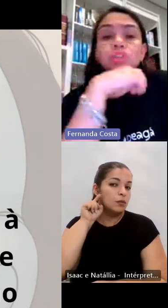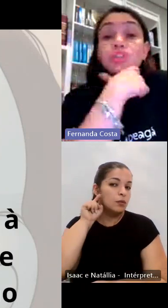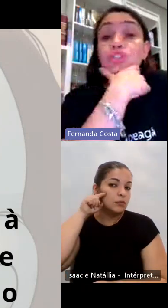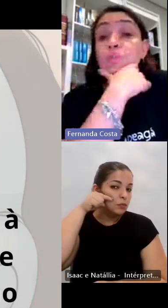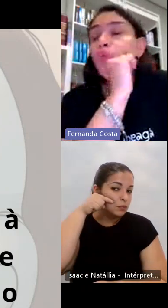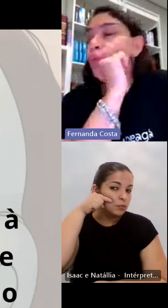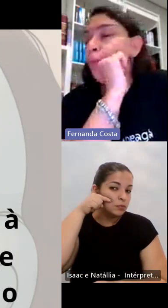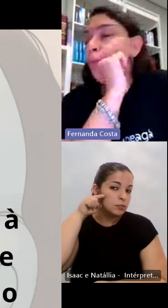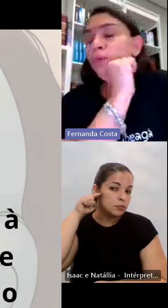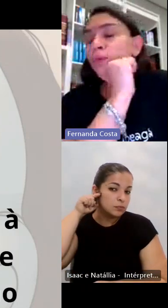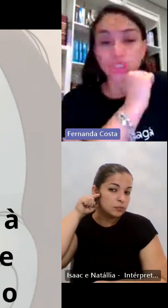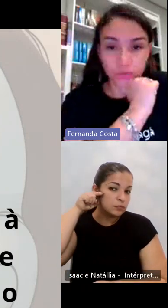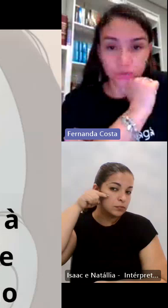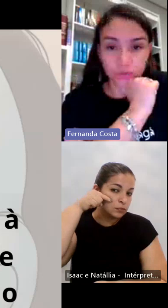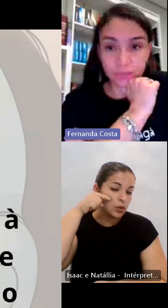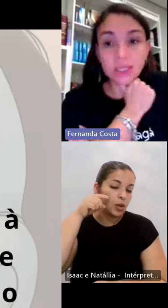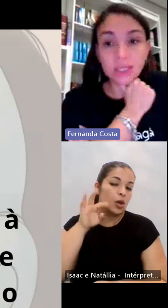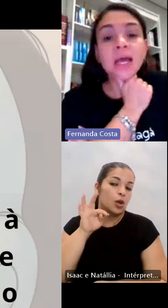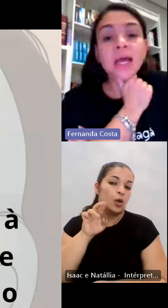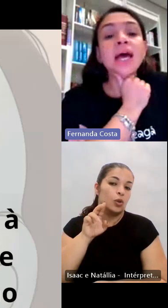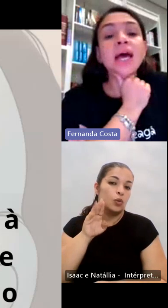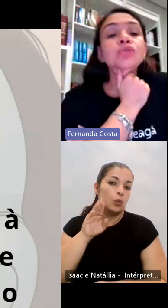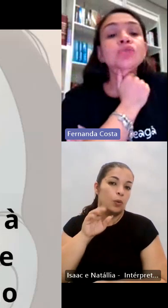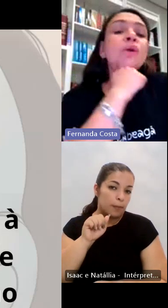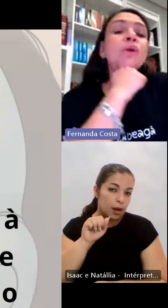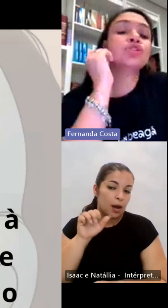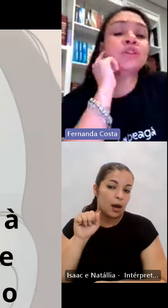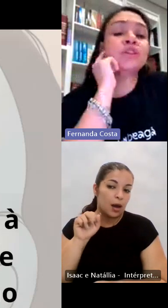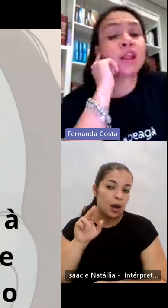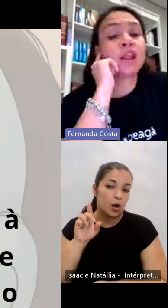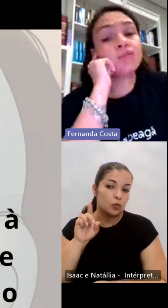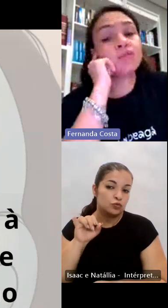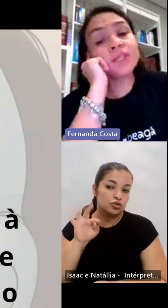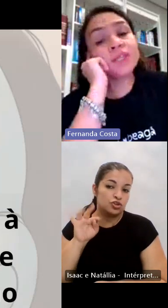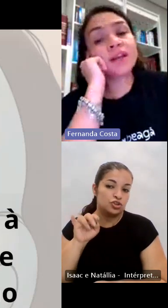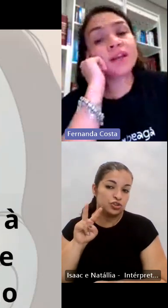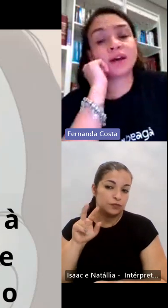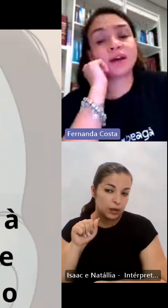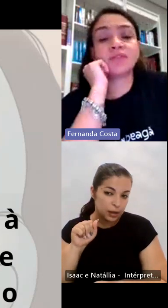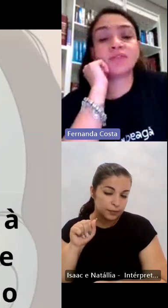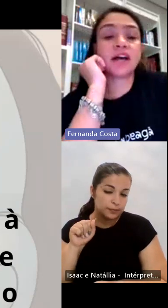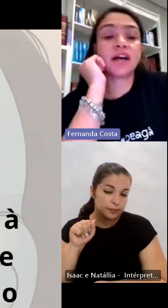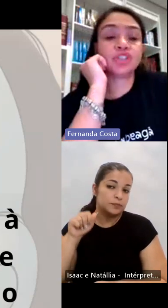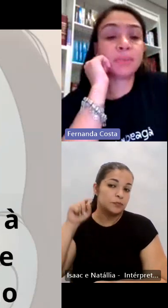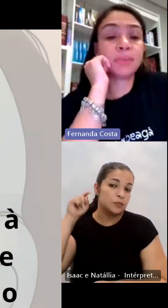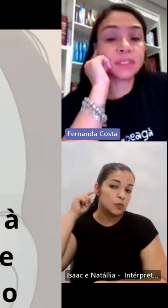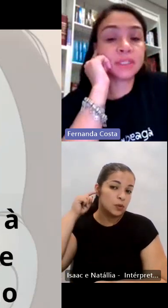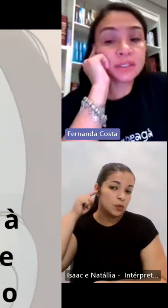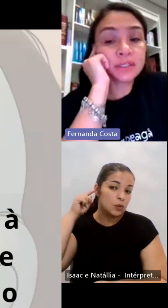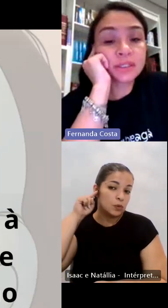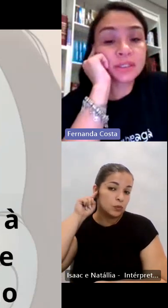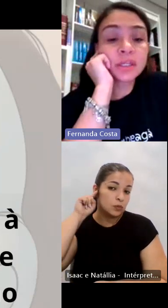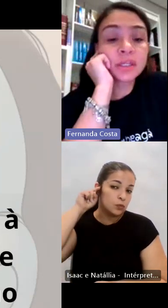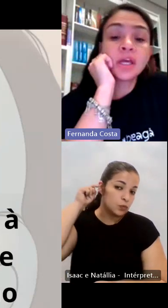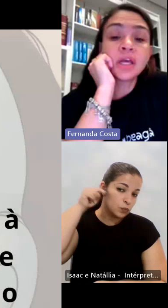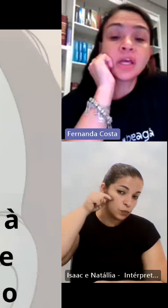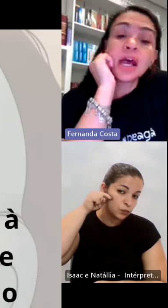canal que a gente chama de tuba auditiva. Essa tuba auditiva, ela comunica a cavidade timpânica